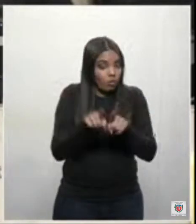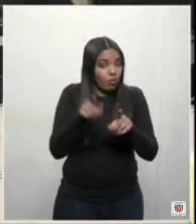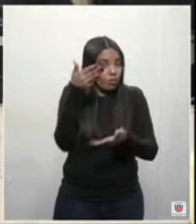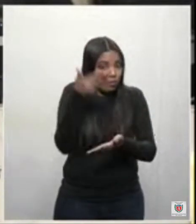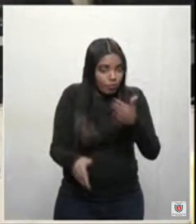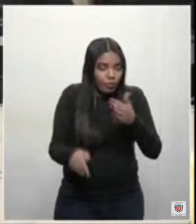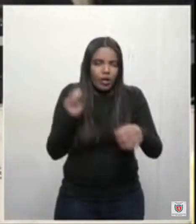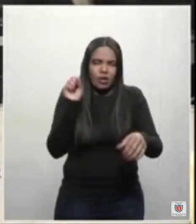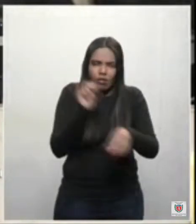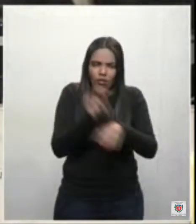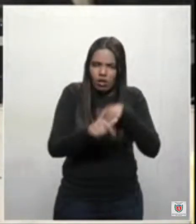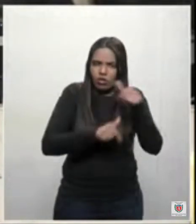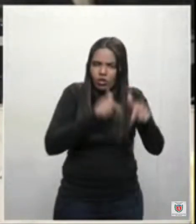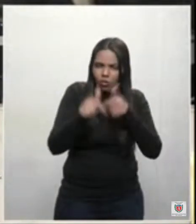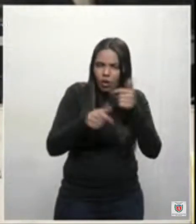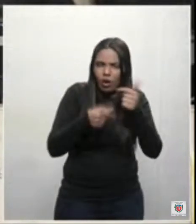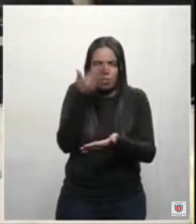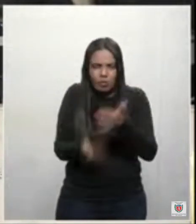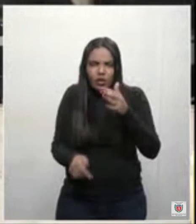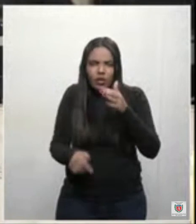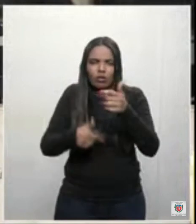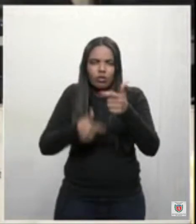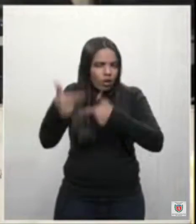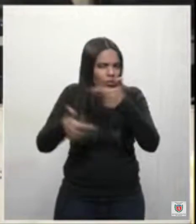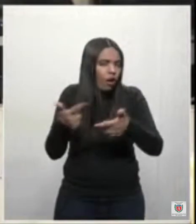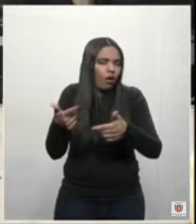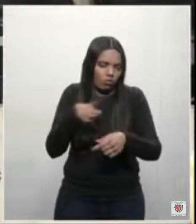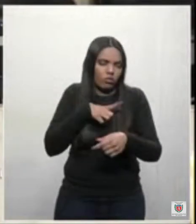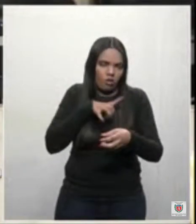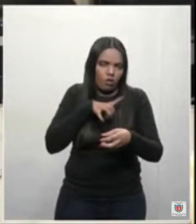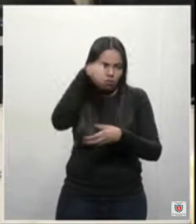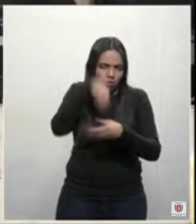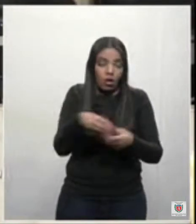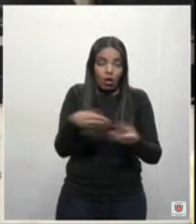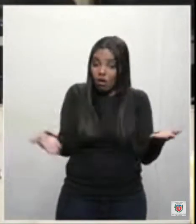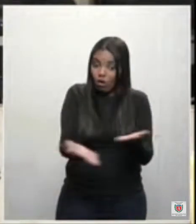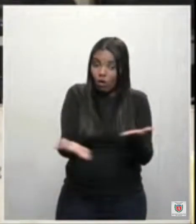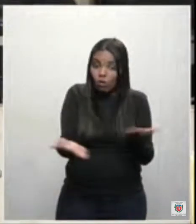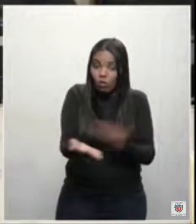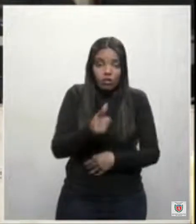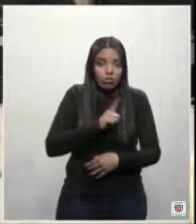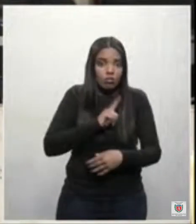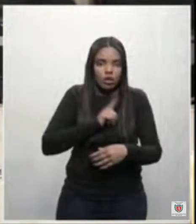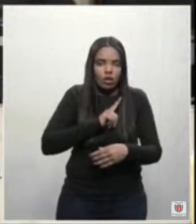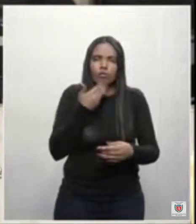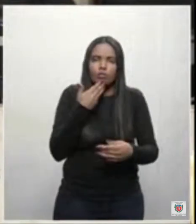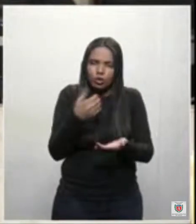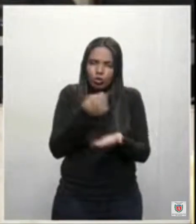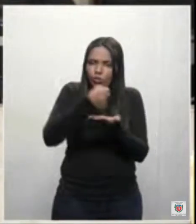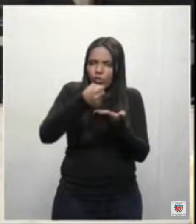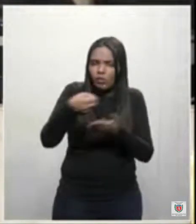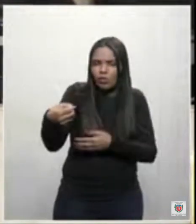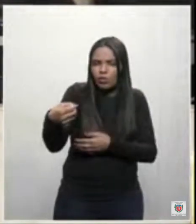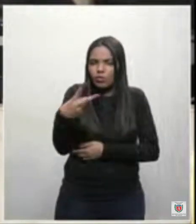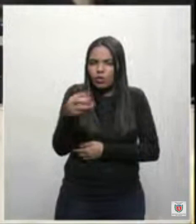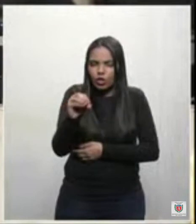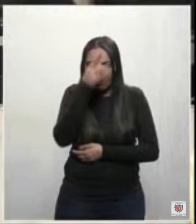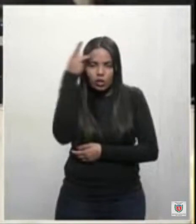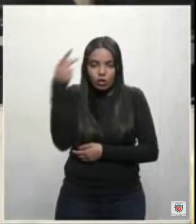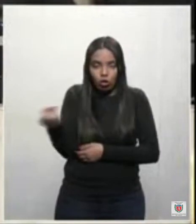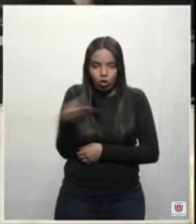de cargos, perda de funções. Então, por exemplo, agora está programado a fazer uma contratação de 20 profissionais só para